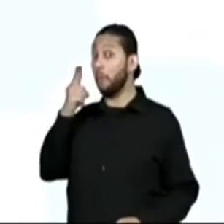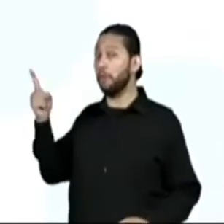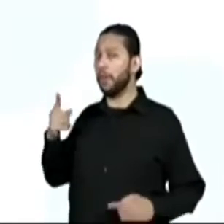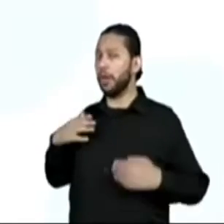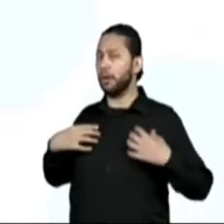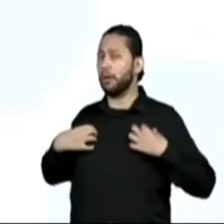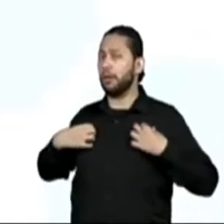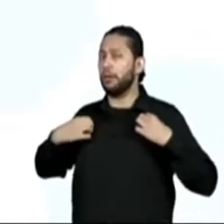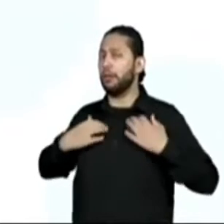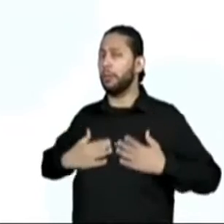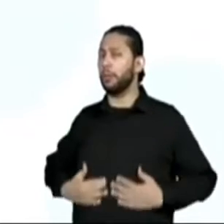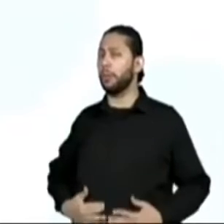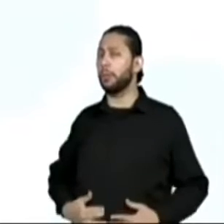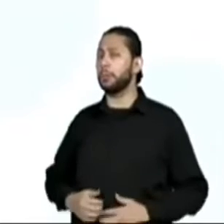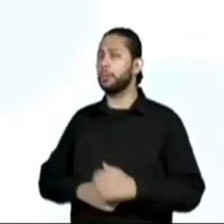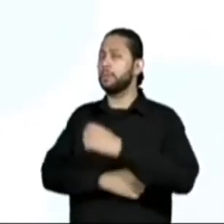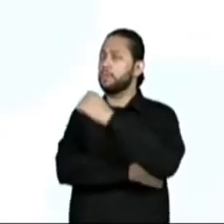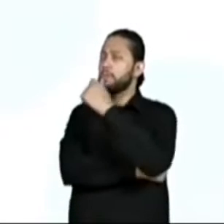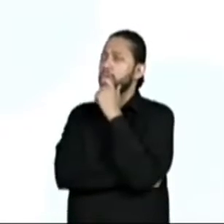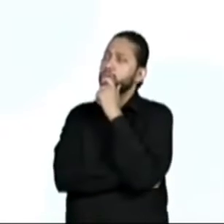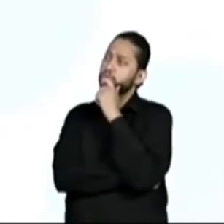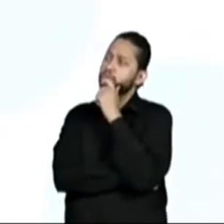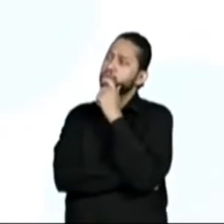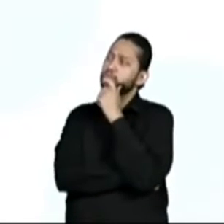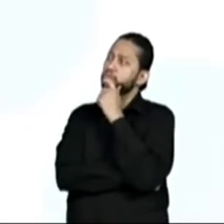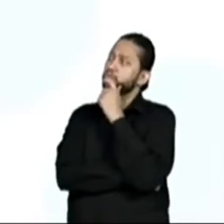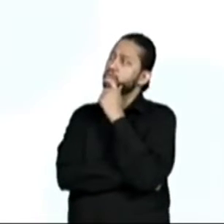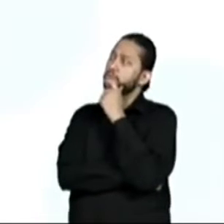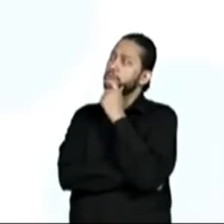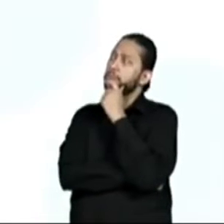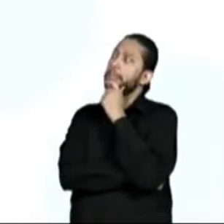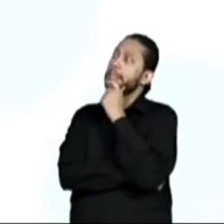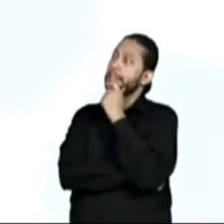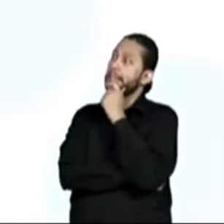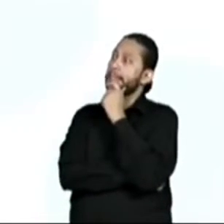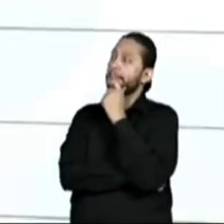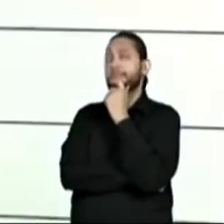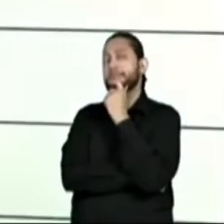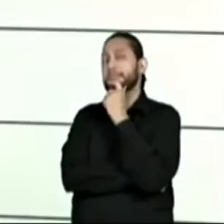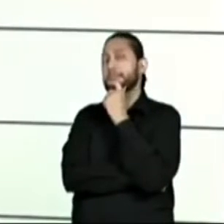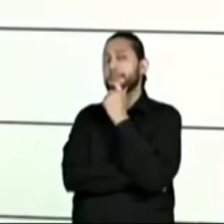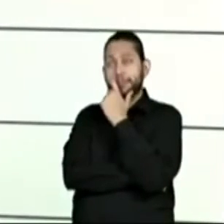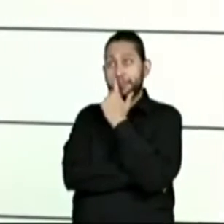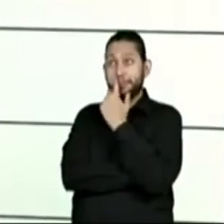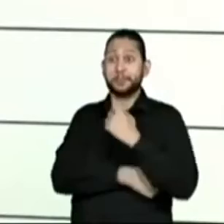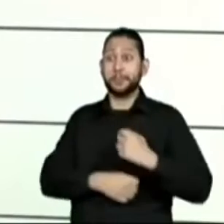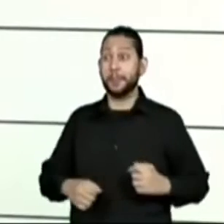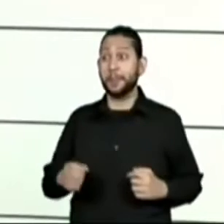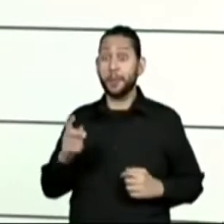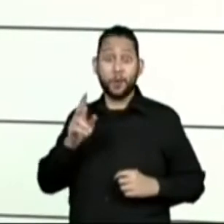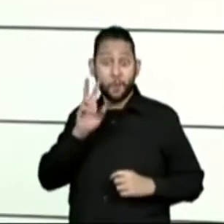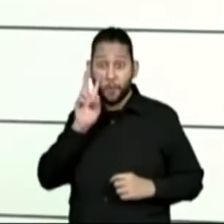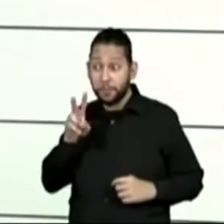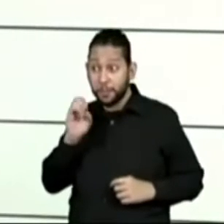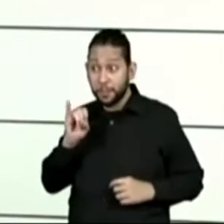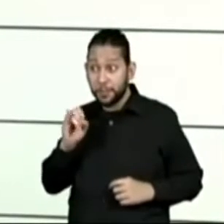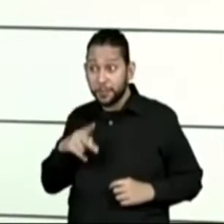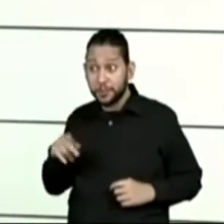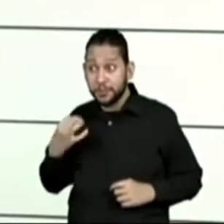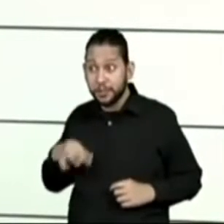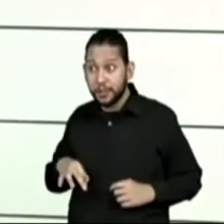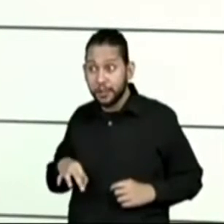para vocês? Já começou ali. Será que a professora Valquíria acertou?